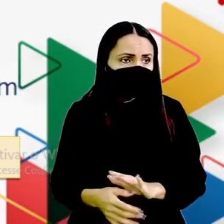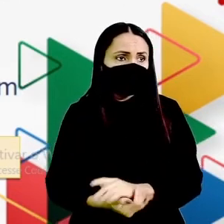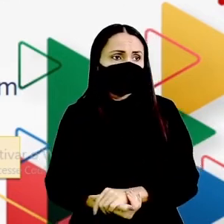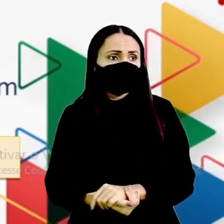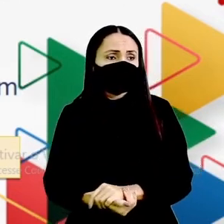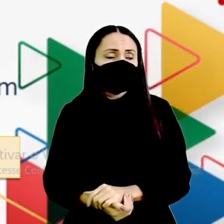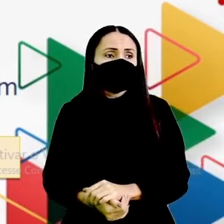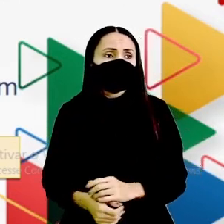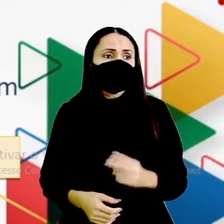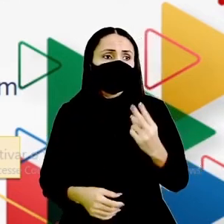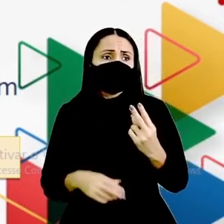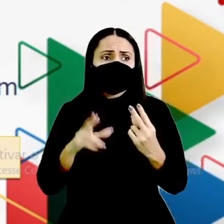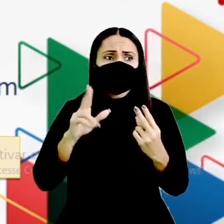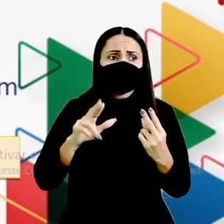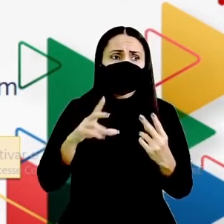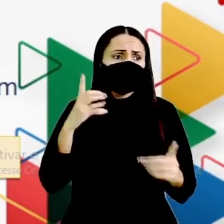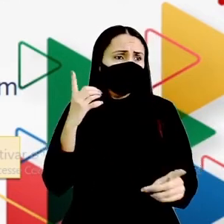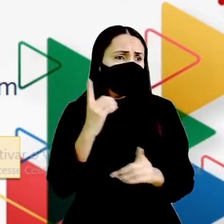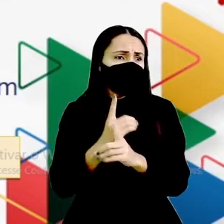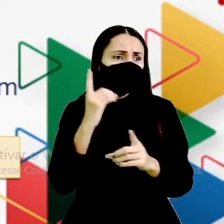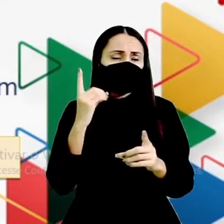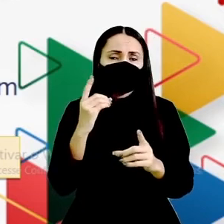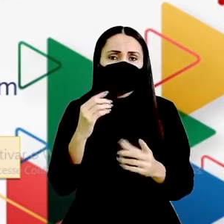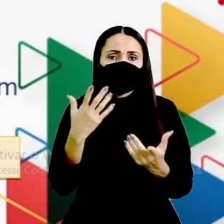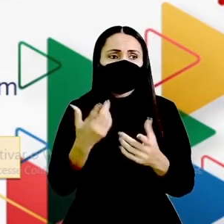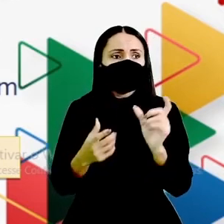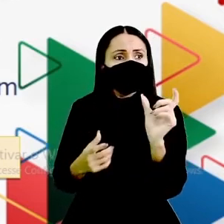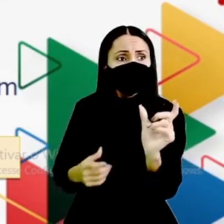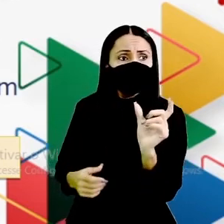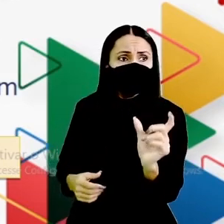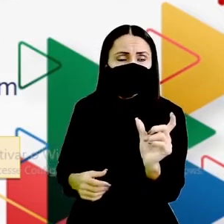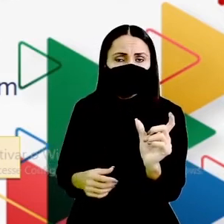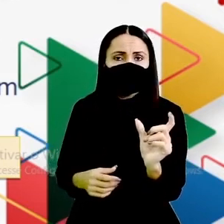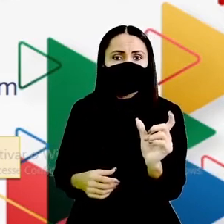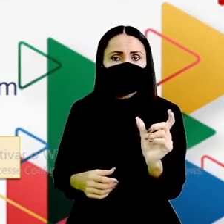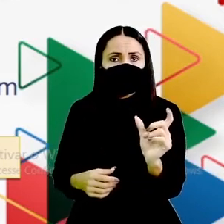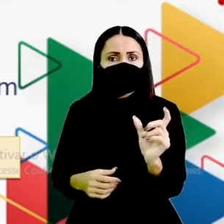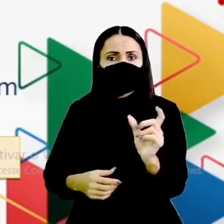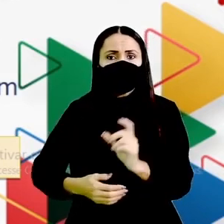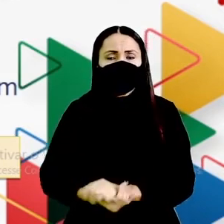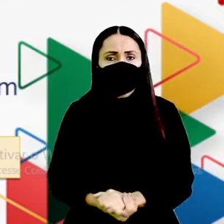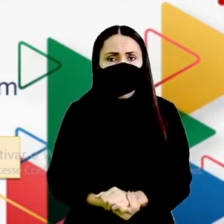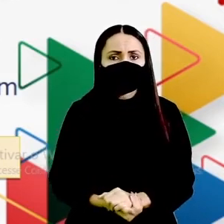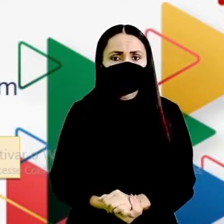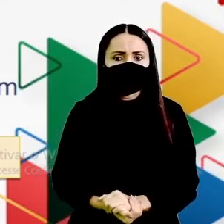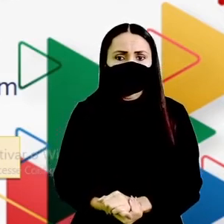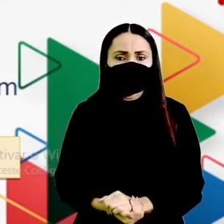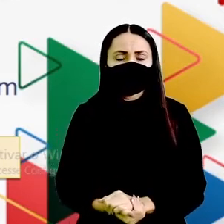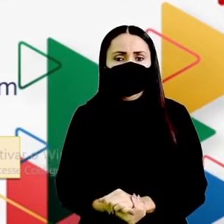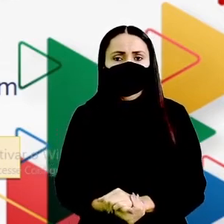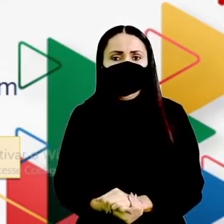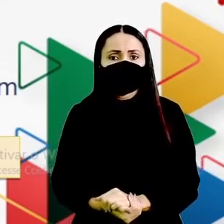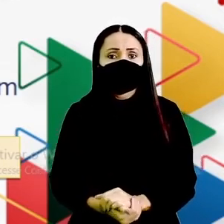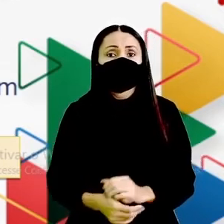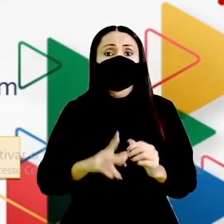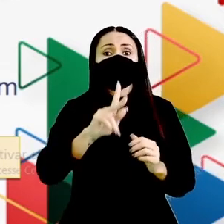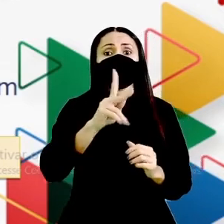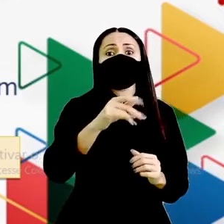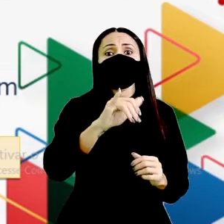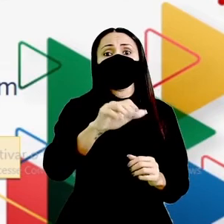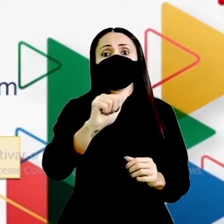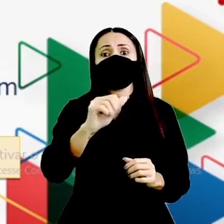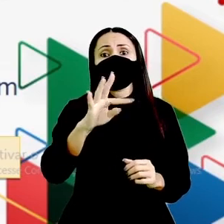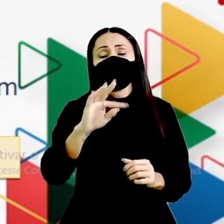vão se encontrar na mesma sílaba, porque 2 vogais vão formar hiato. E os hiatos se separam, os